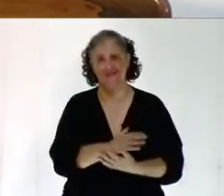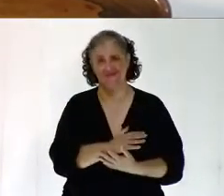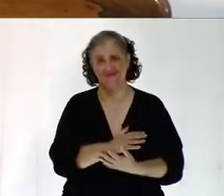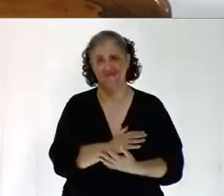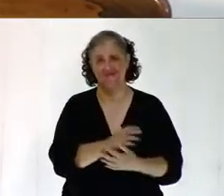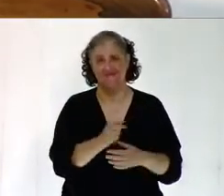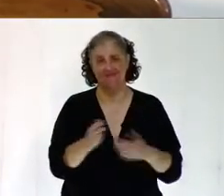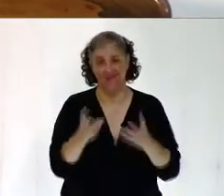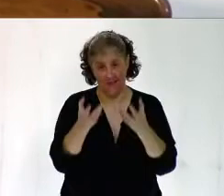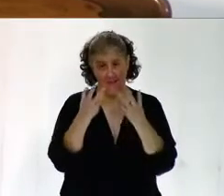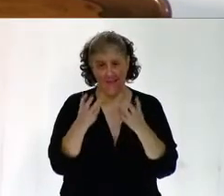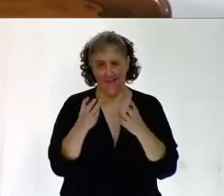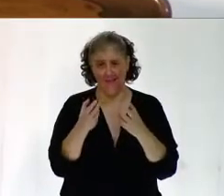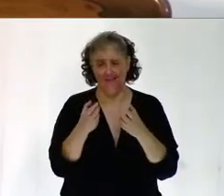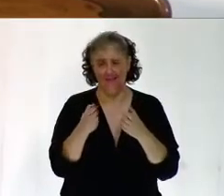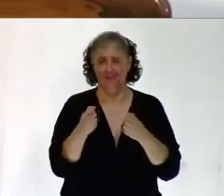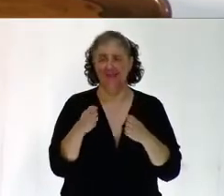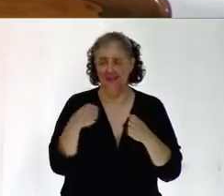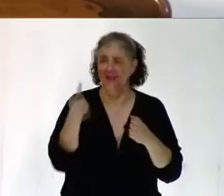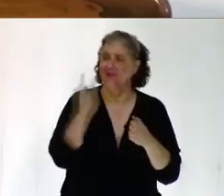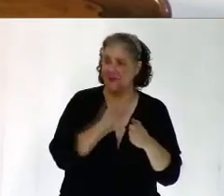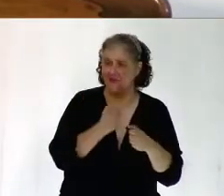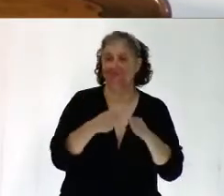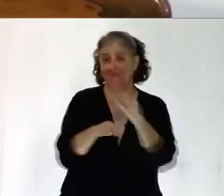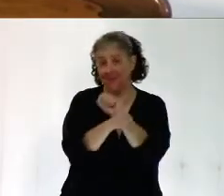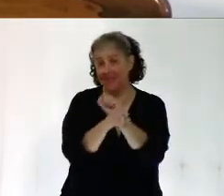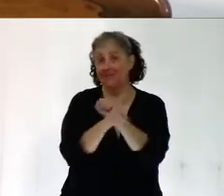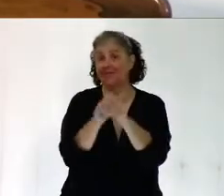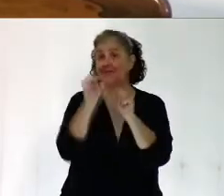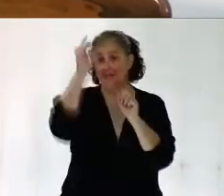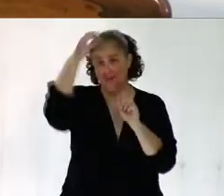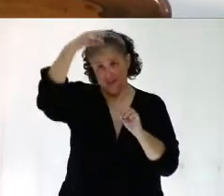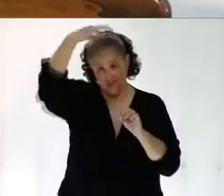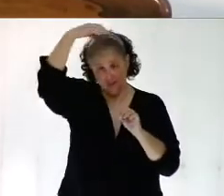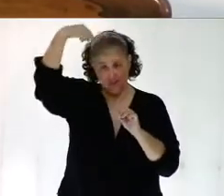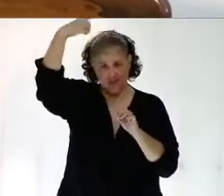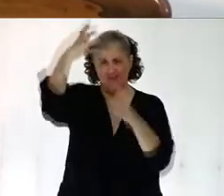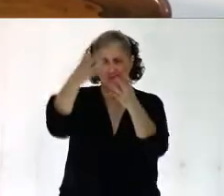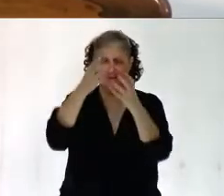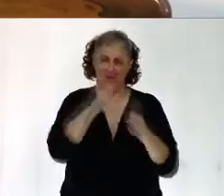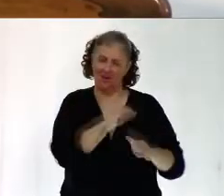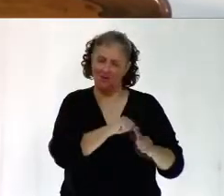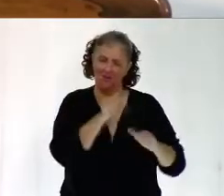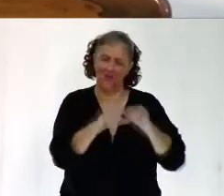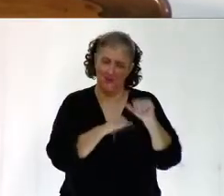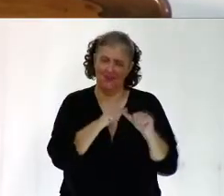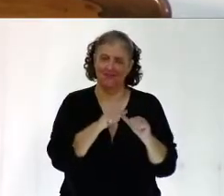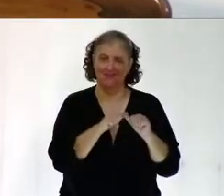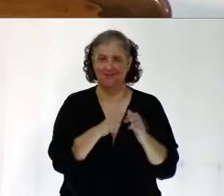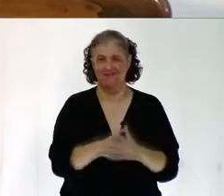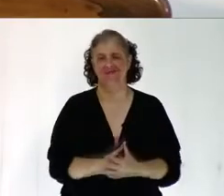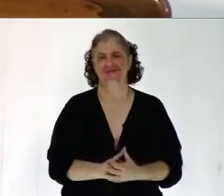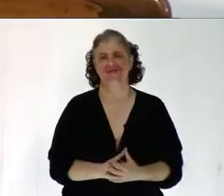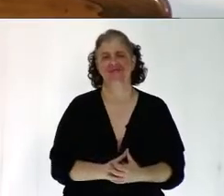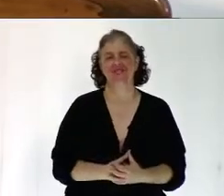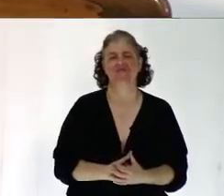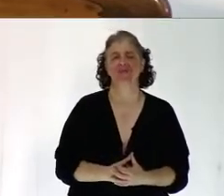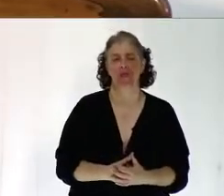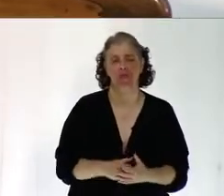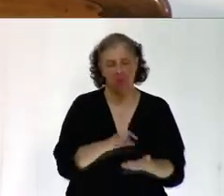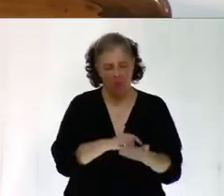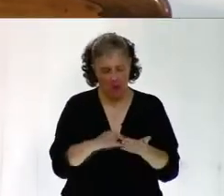nossos corações os versículos 3 e 4 mostram a primeira tentação